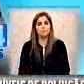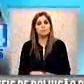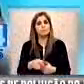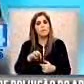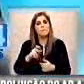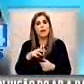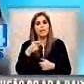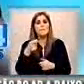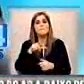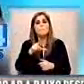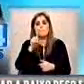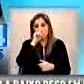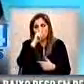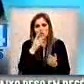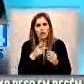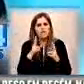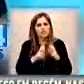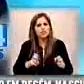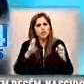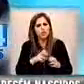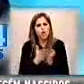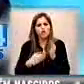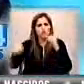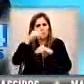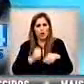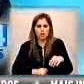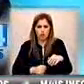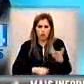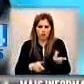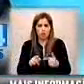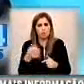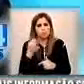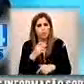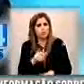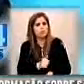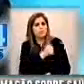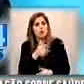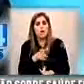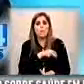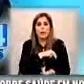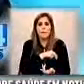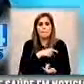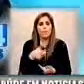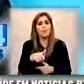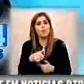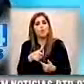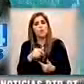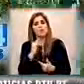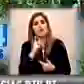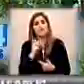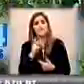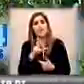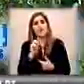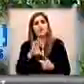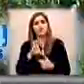Marta Pinto, investigadora da Escola Superior de Biotecnologia da Católica de Porto, ganha o prémio Terre des Femmes da Fundação Yves Rocher. Ela